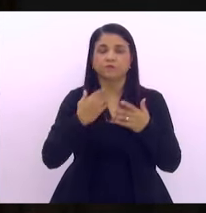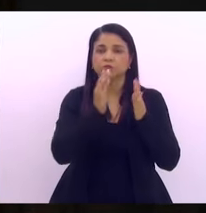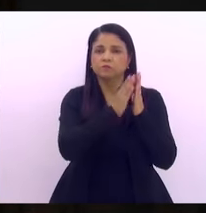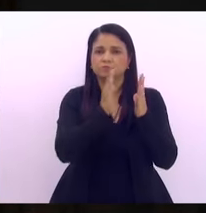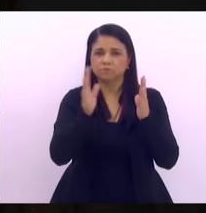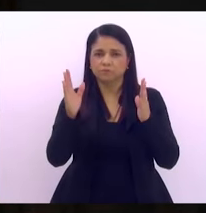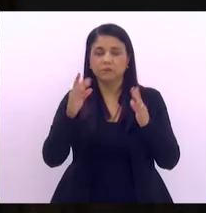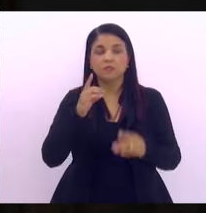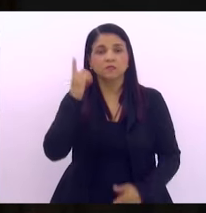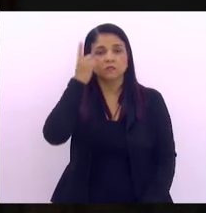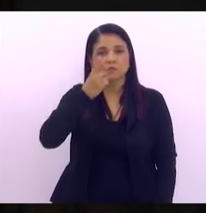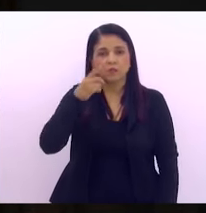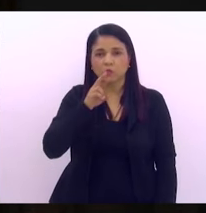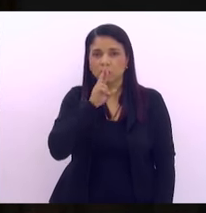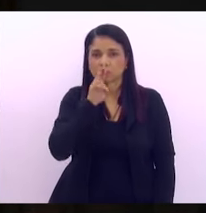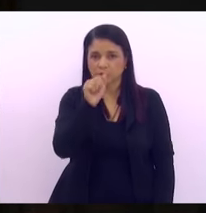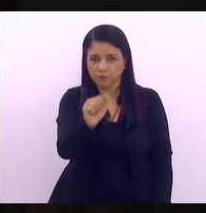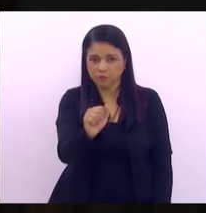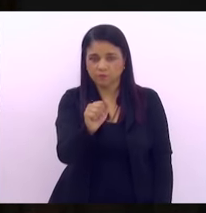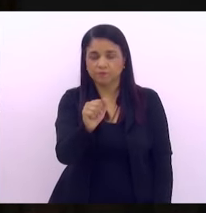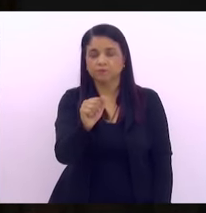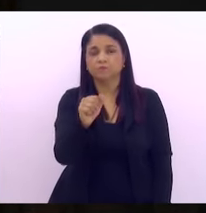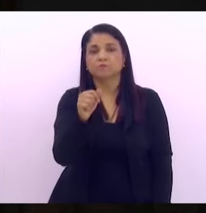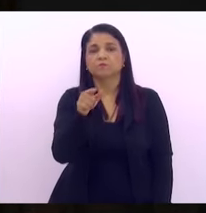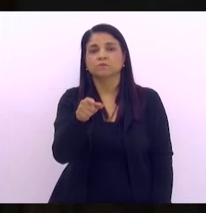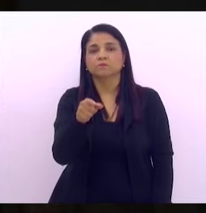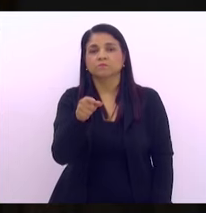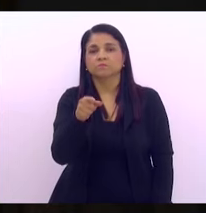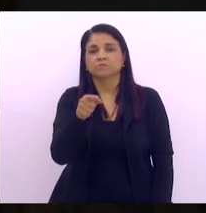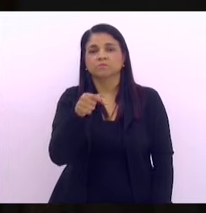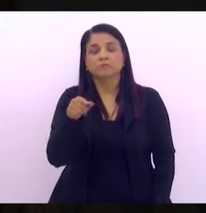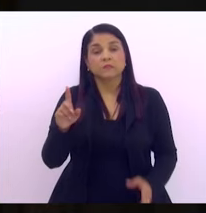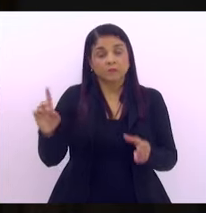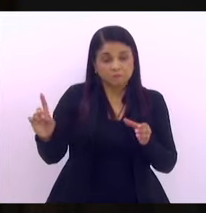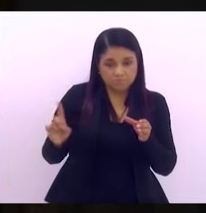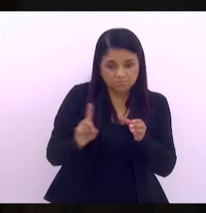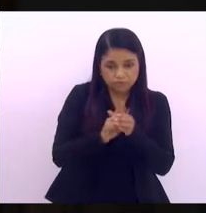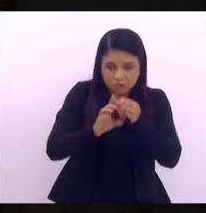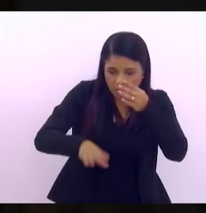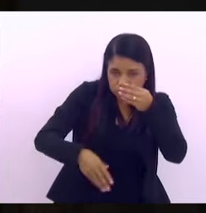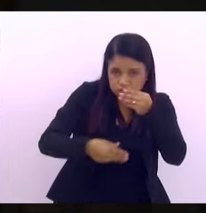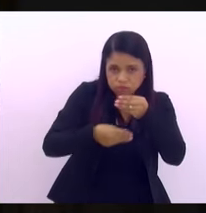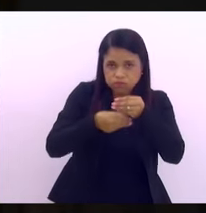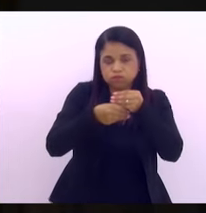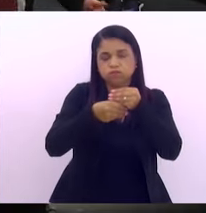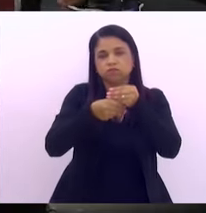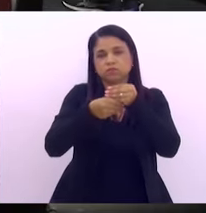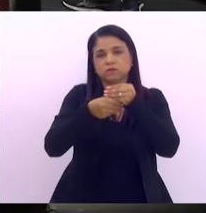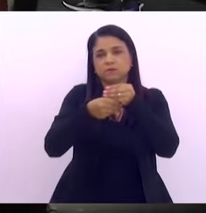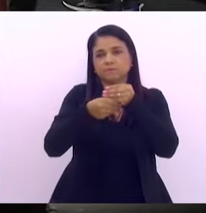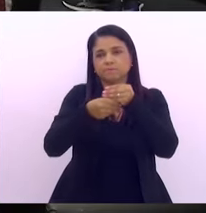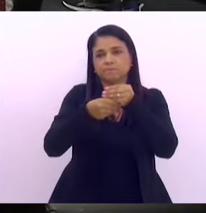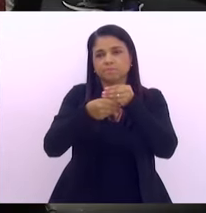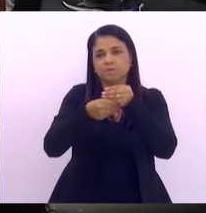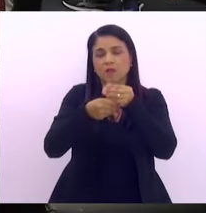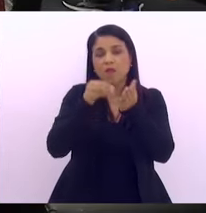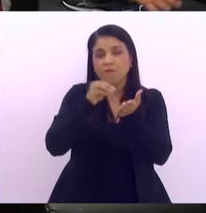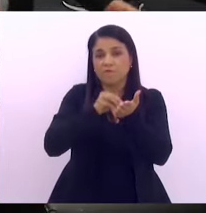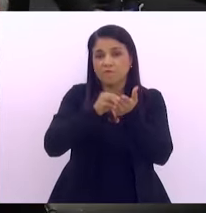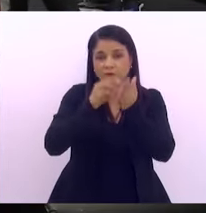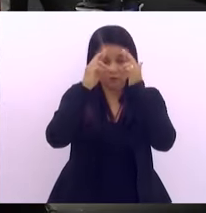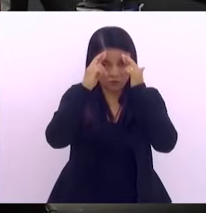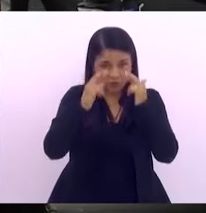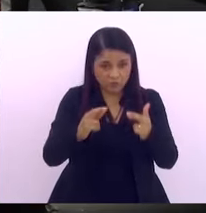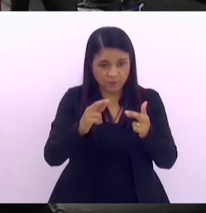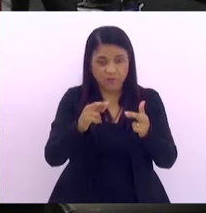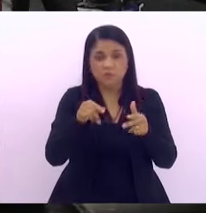Por favor, deputado Amorim, para em seguida a gente seguir para a pauta, por favor. Se puder incluir de forma mais abrangente o desrespeito reiterado